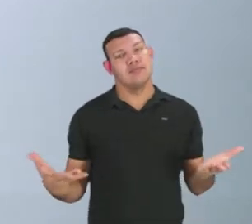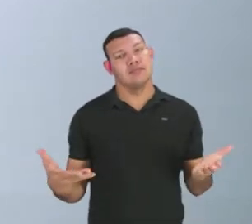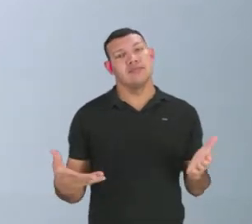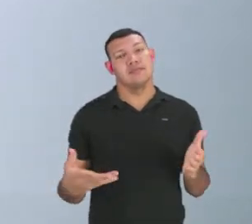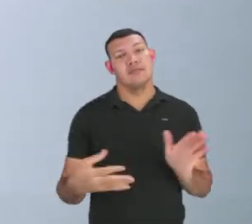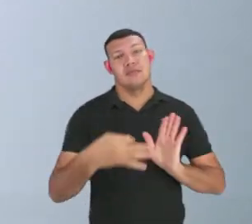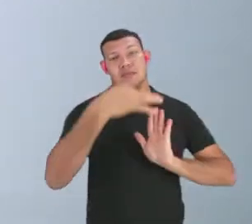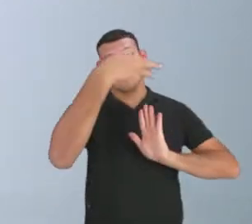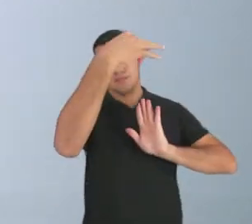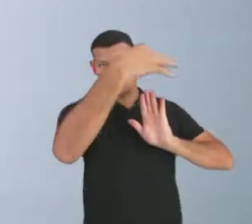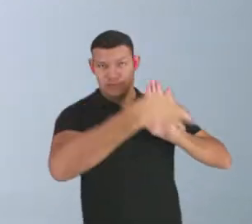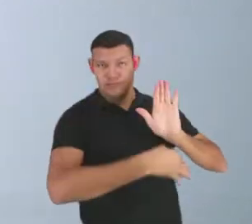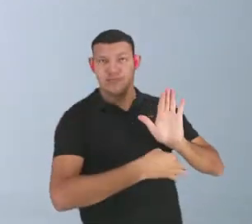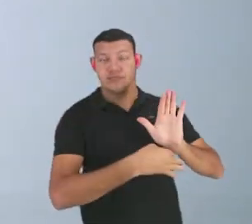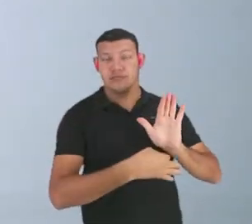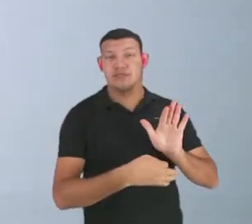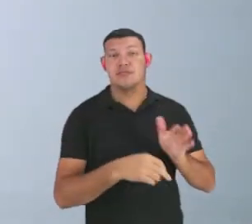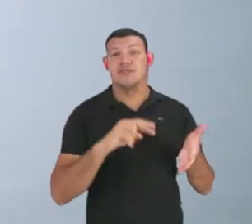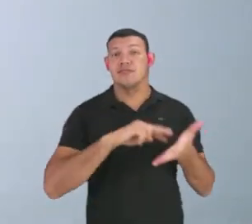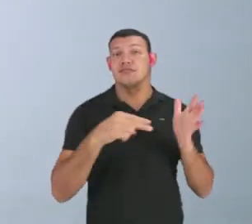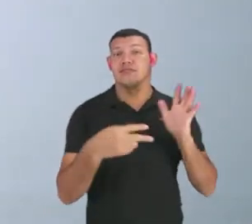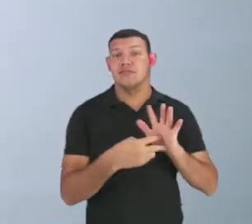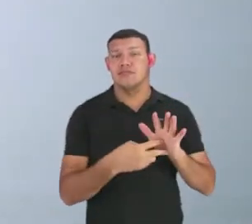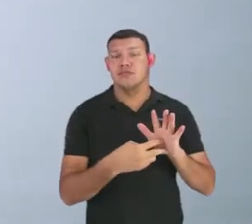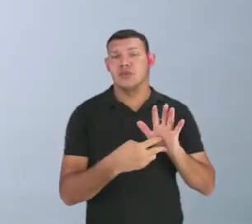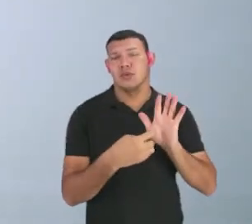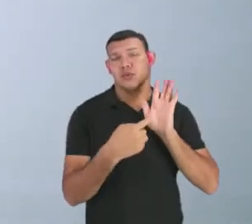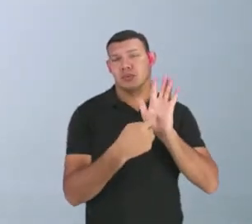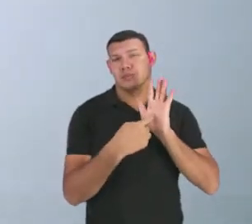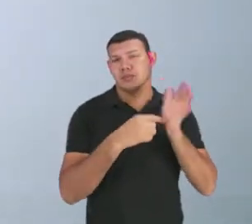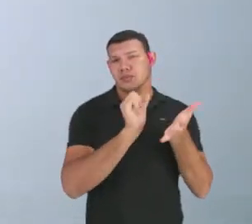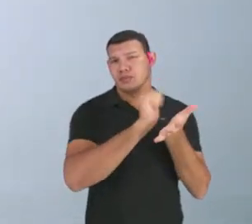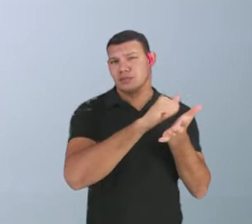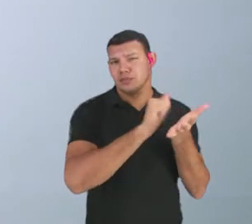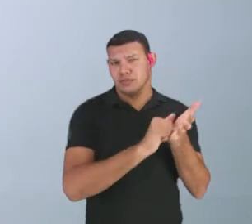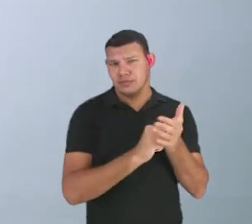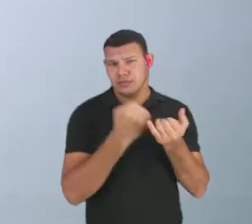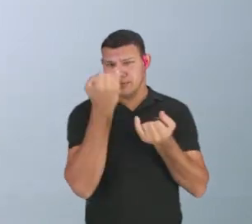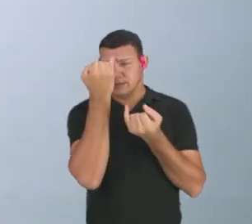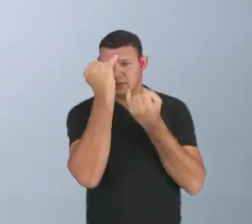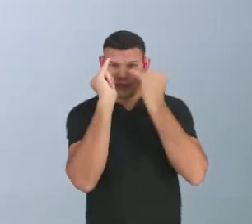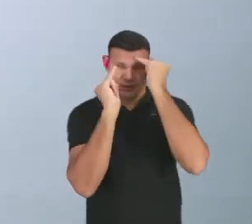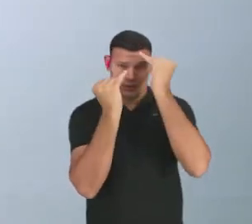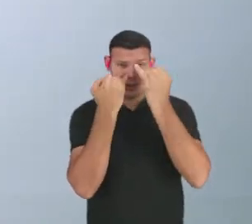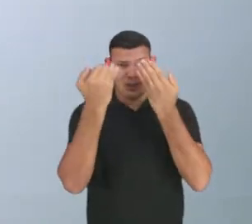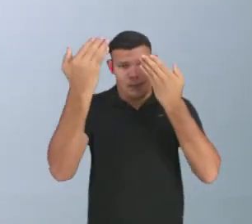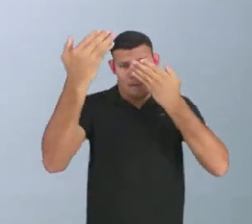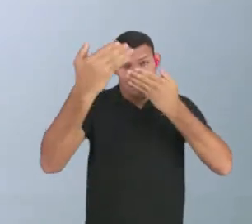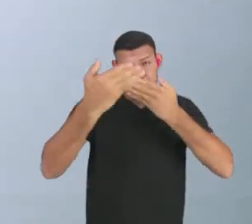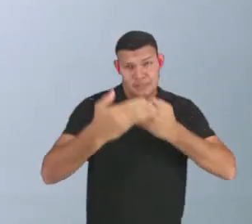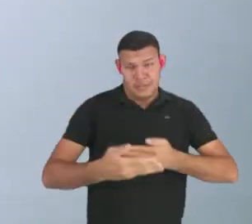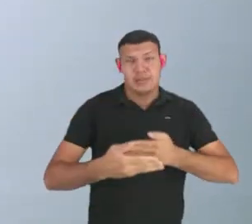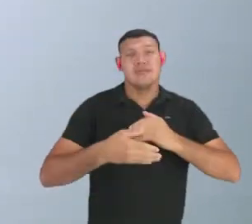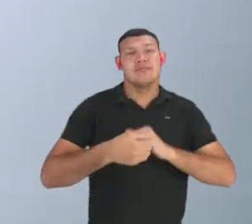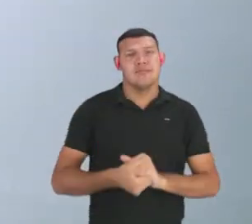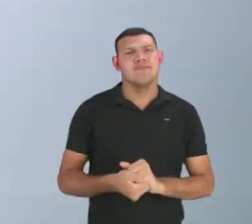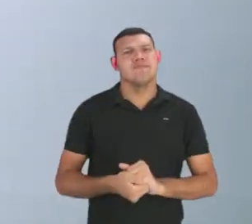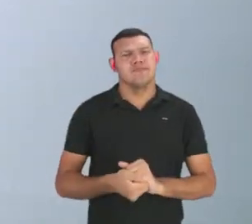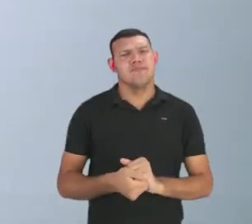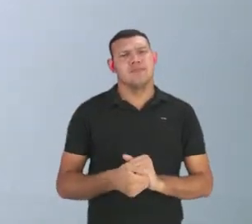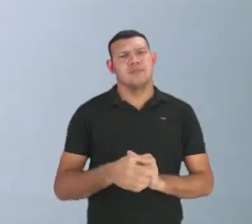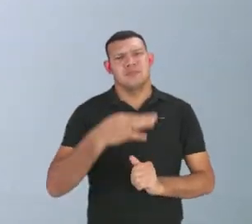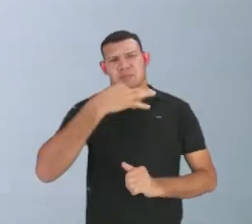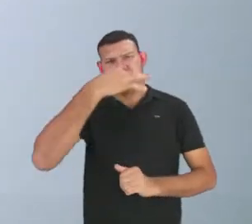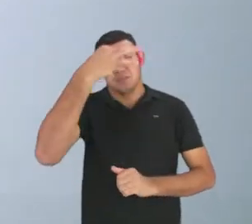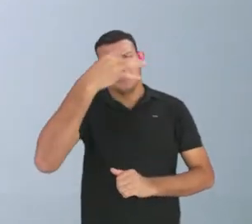argumentar significa apresentar dados, ideias, provas, argumentos fortes